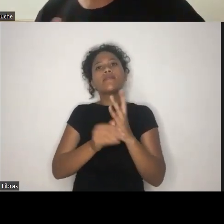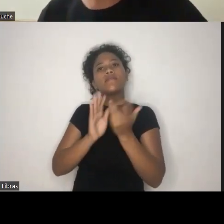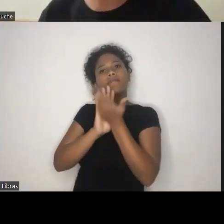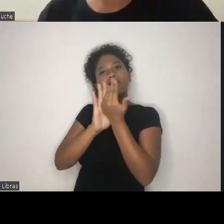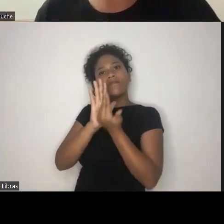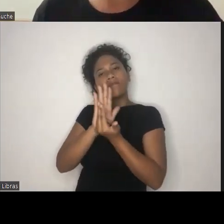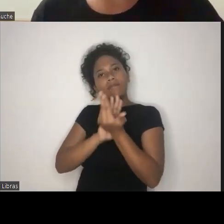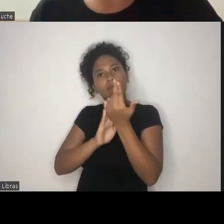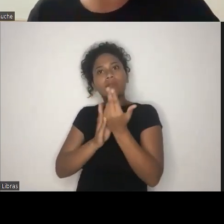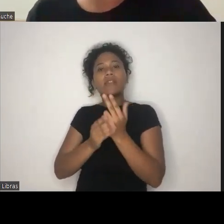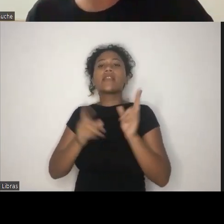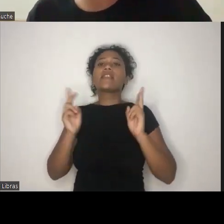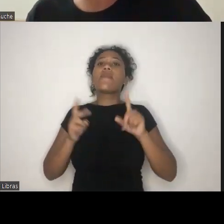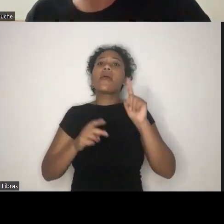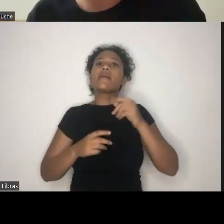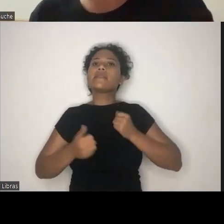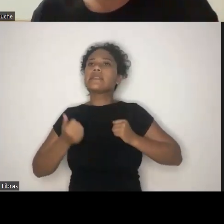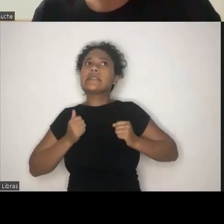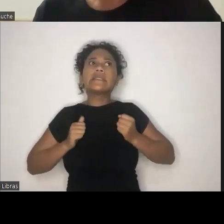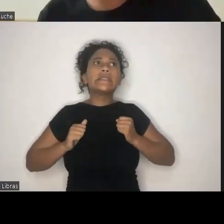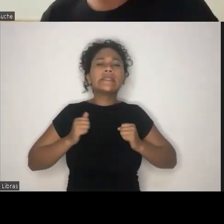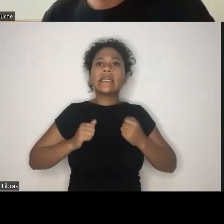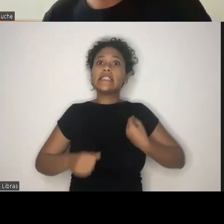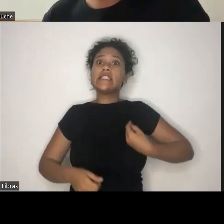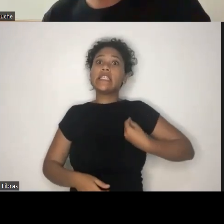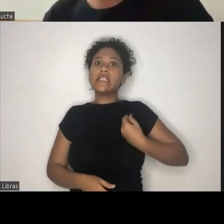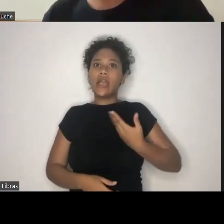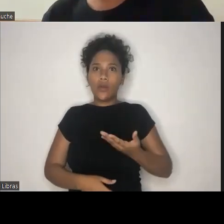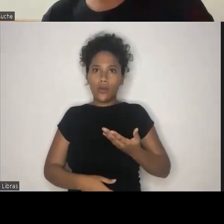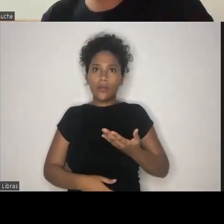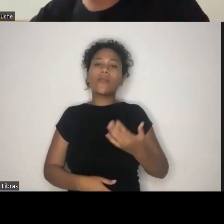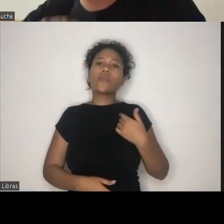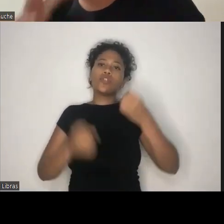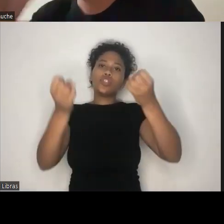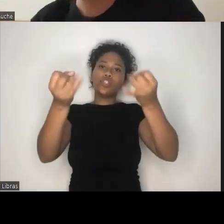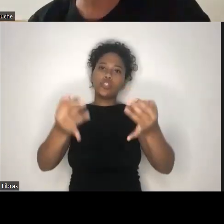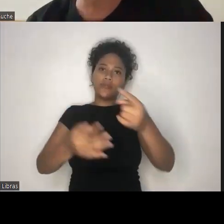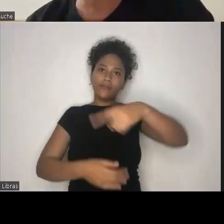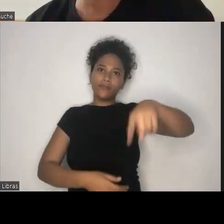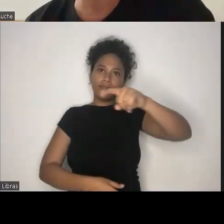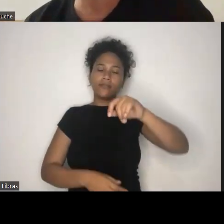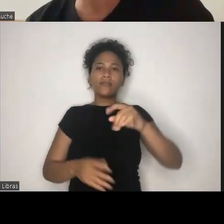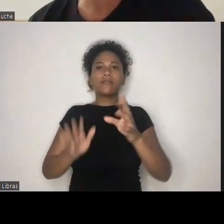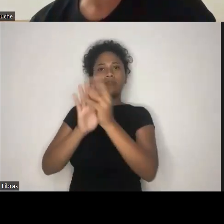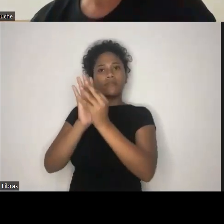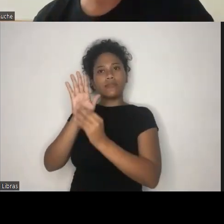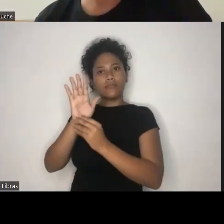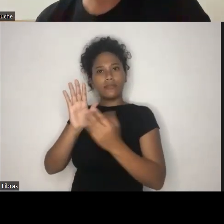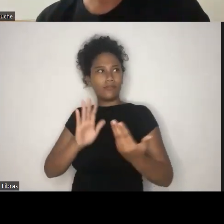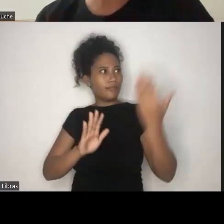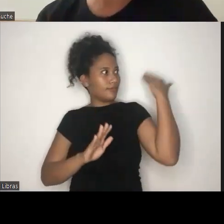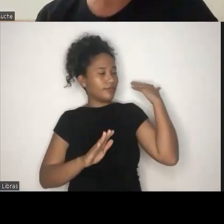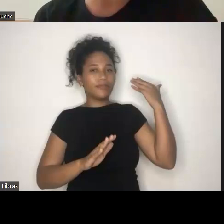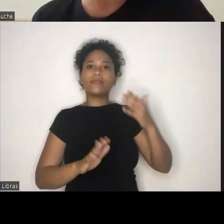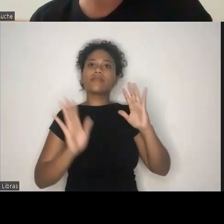que foi sempre essa inquietação existencial aí eu tô explicando para vocês que todo aquele conteúdo que eu trouxe no início ele